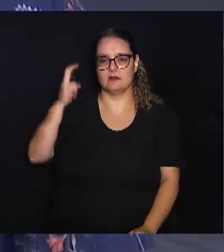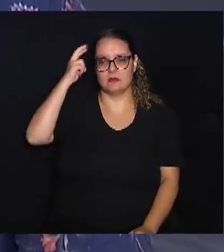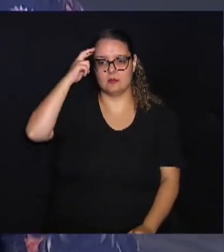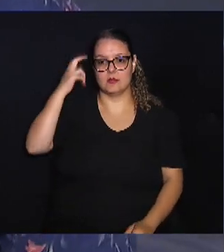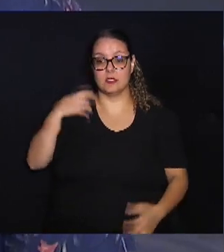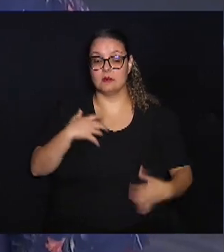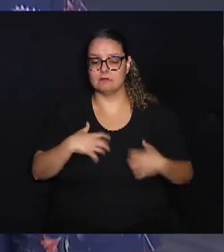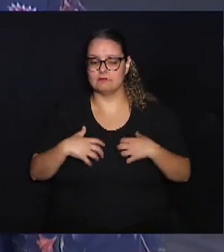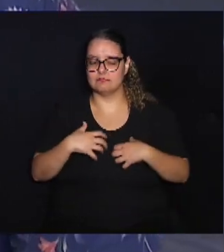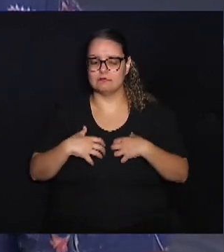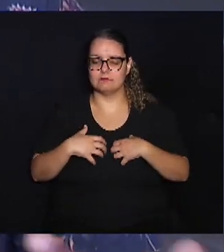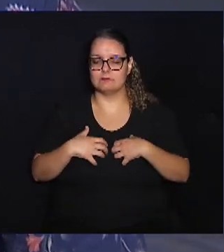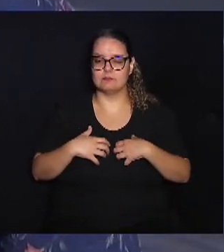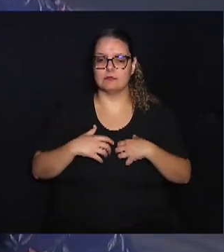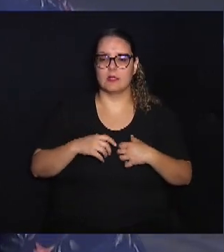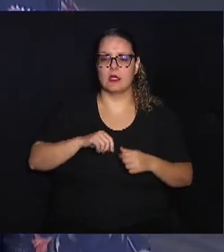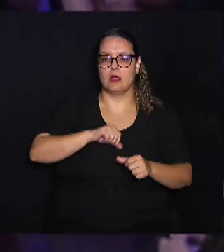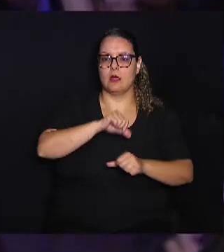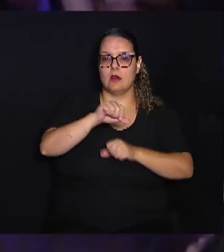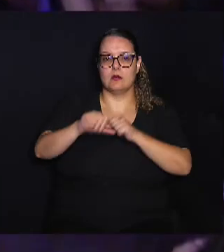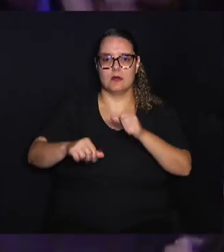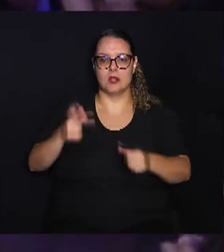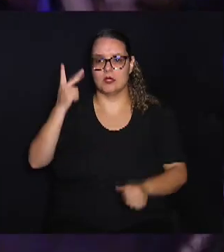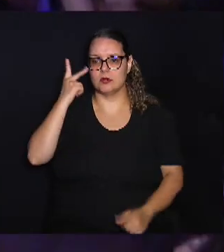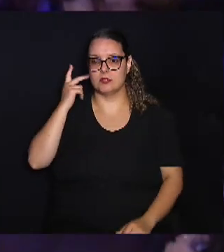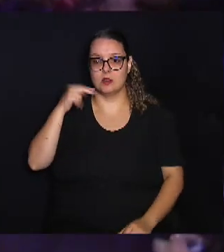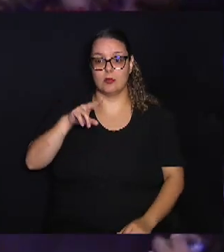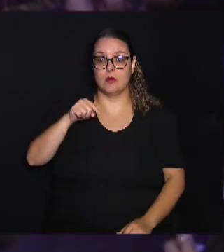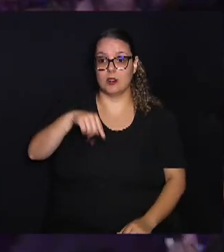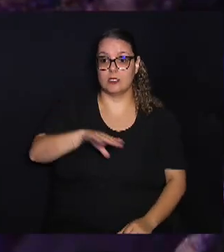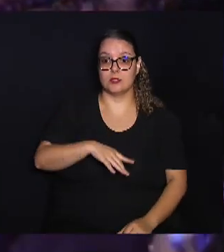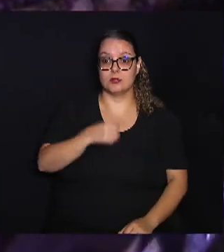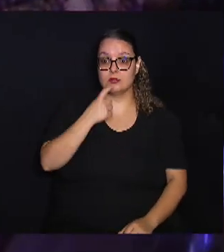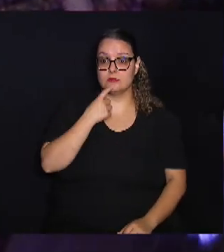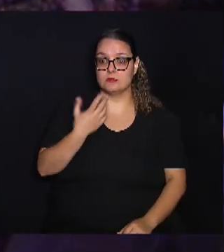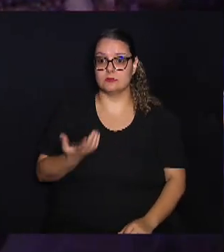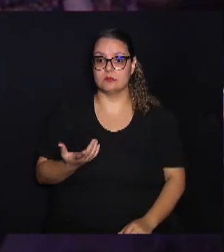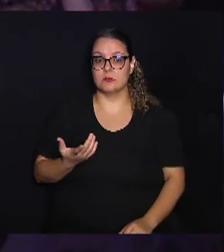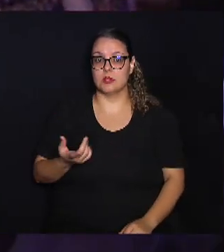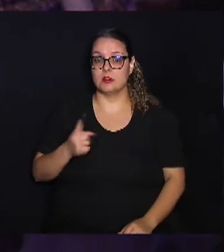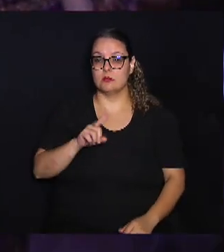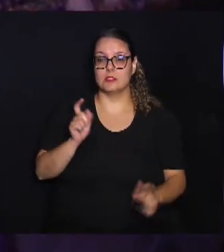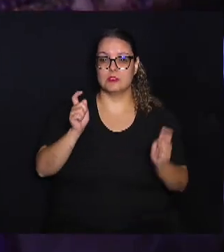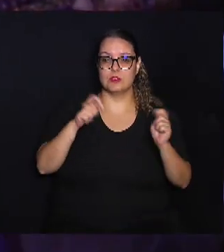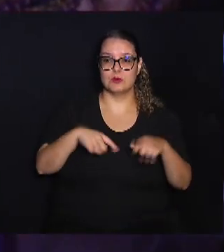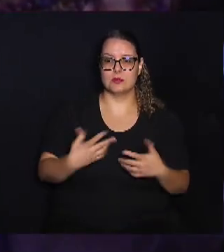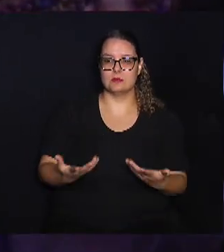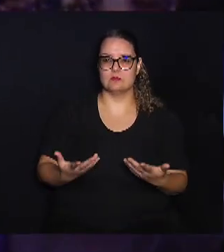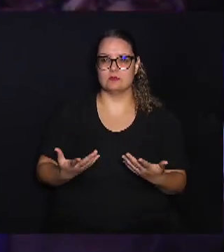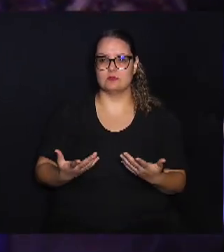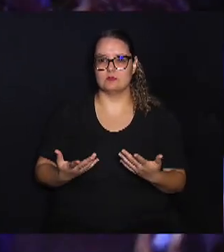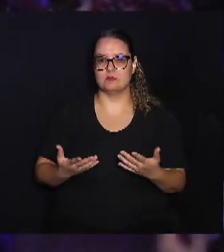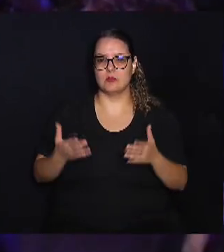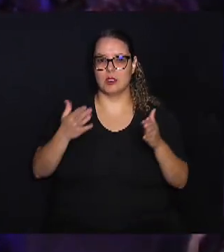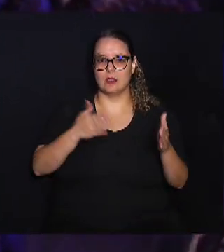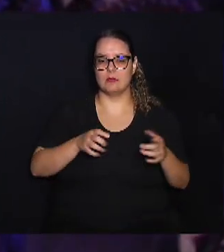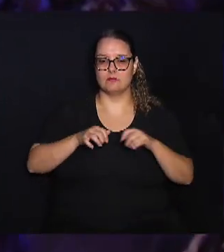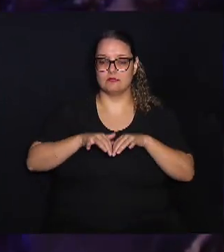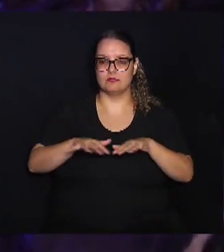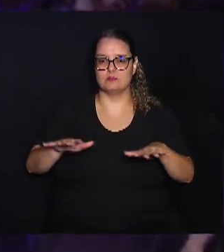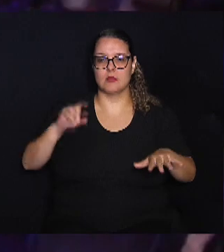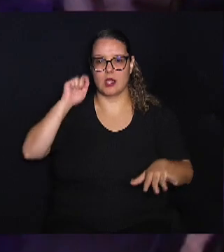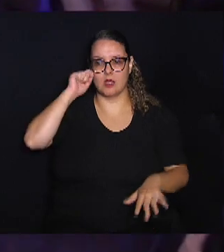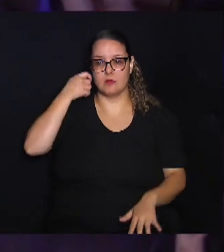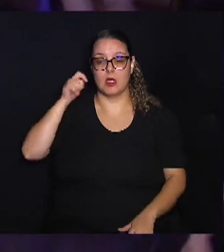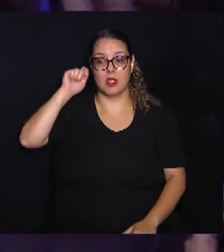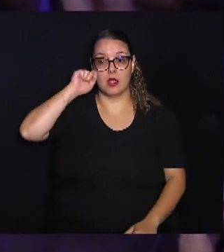virada cultural, né, mesmo de São Paulo, aqui de Campinas, ela não era suficiente para escoar a produção preta, a produção